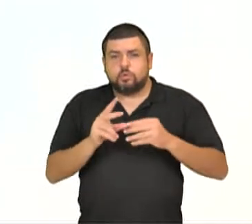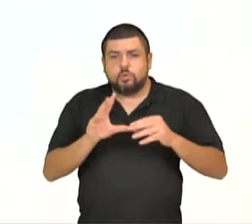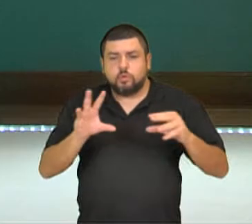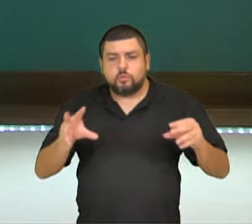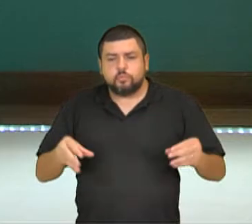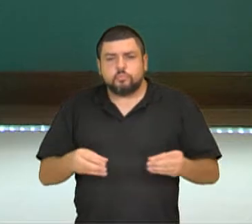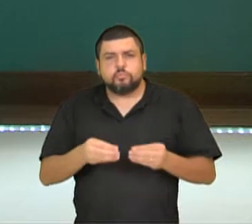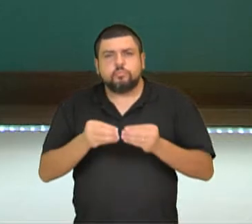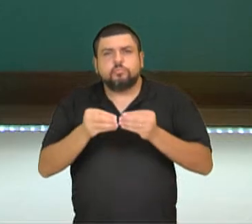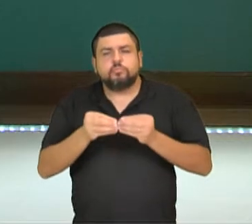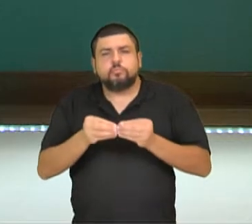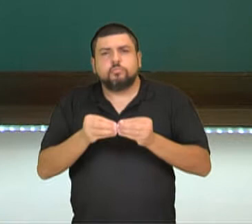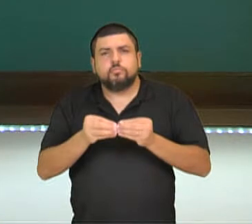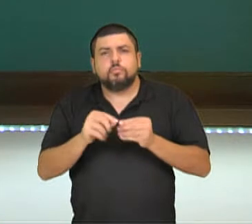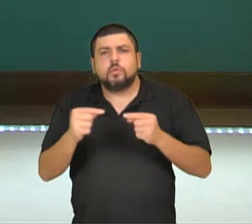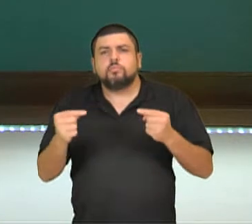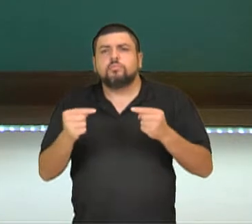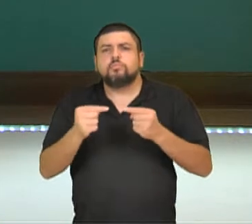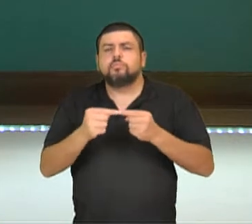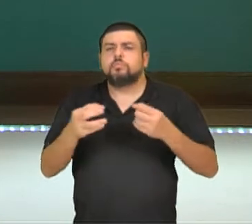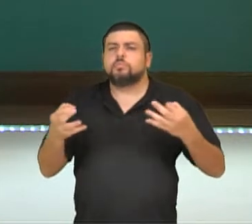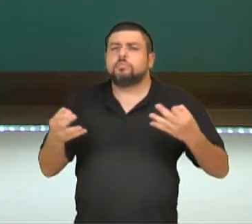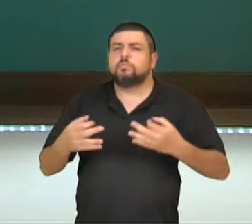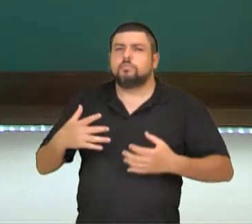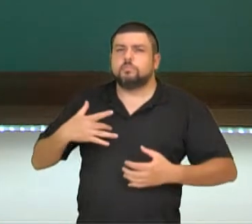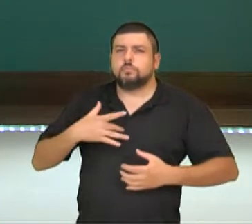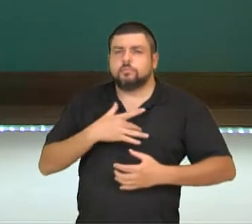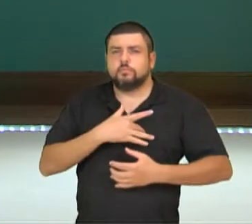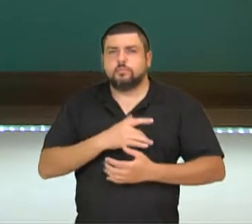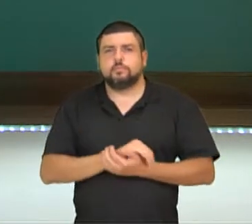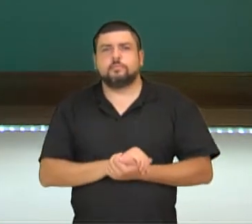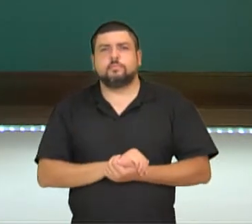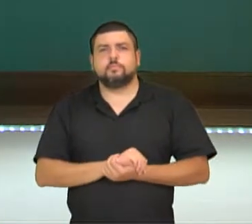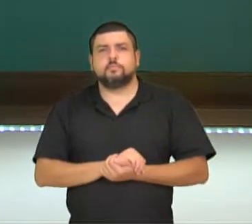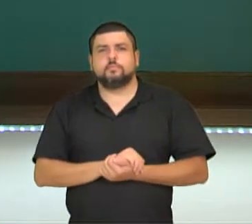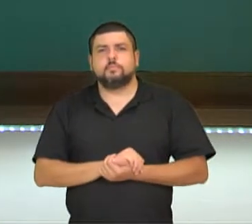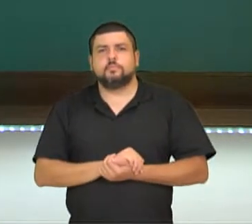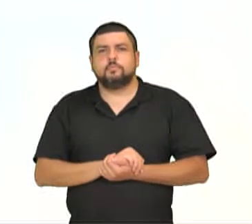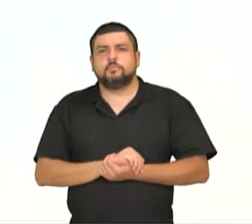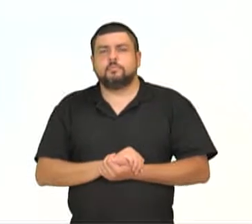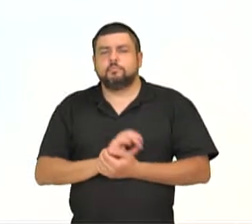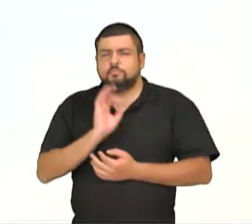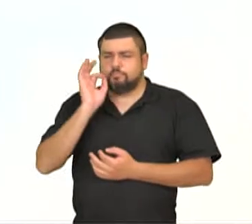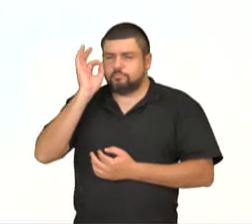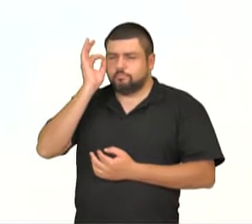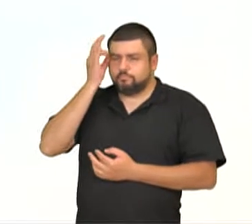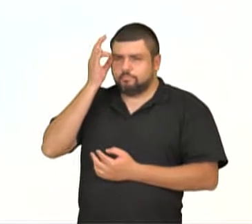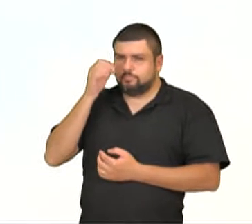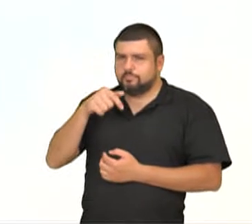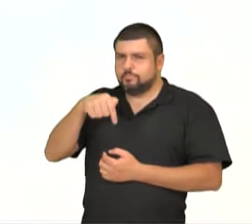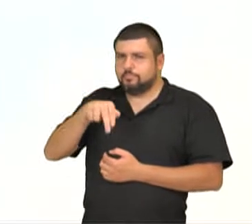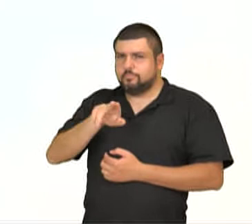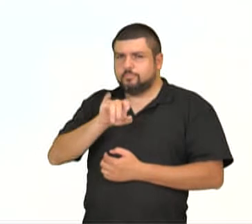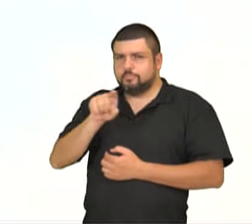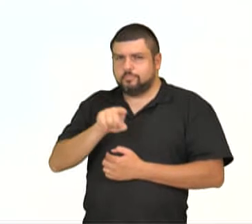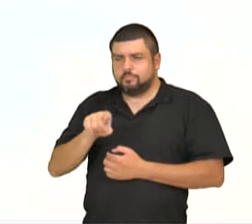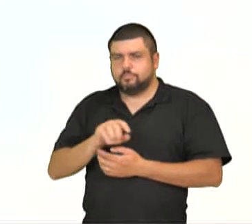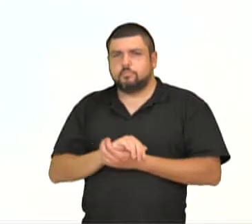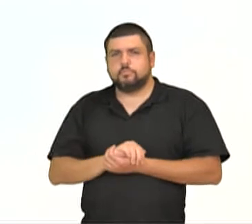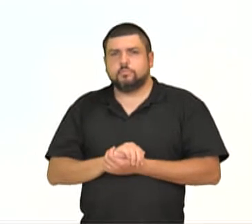de vista nutricional. Quiz já para você. Sob o ponto de